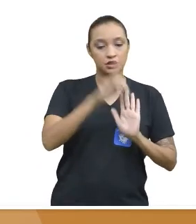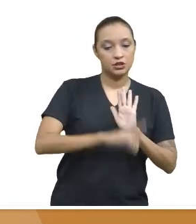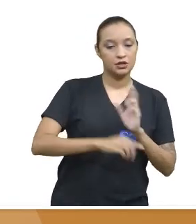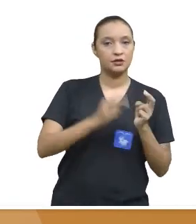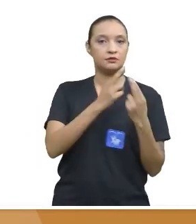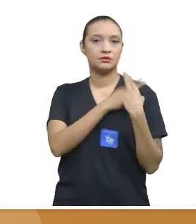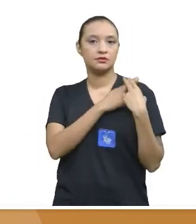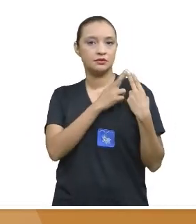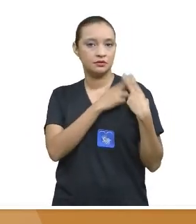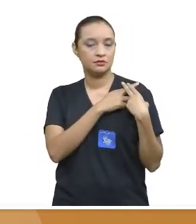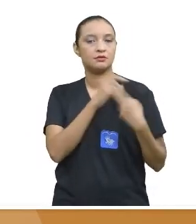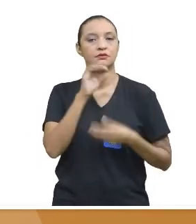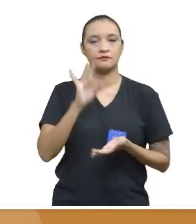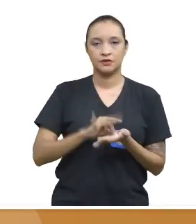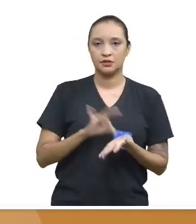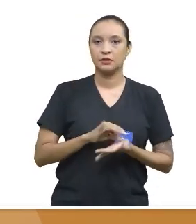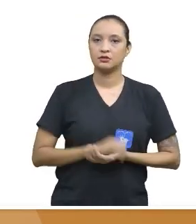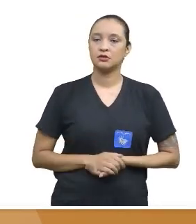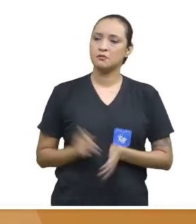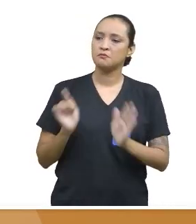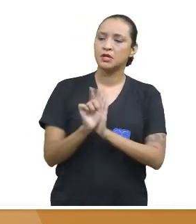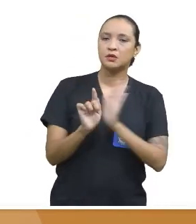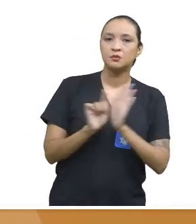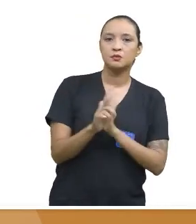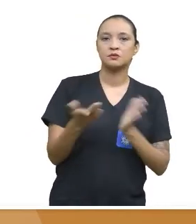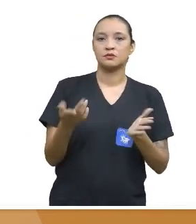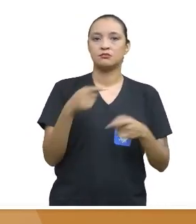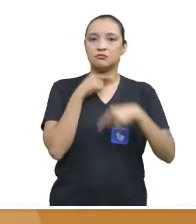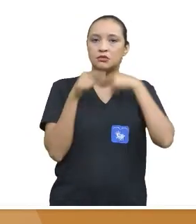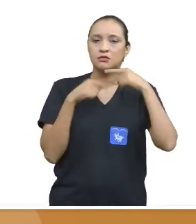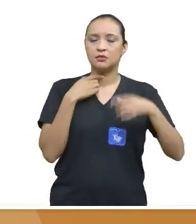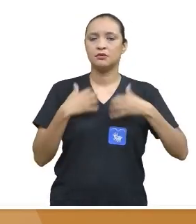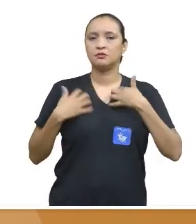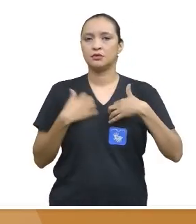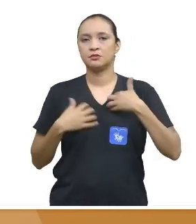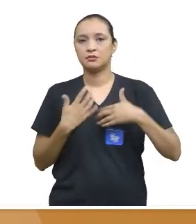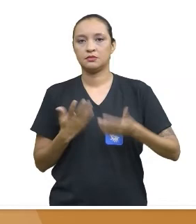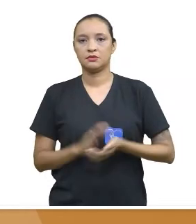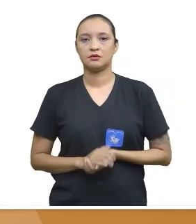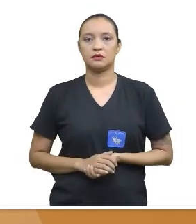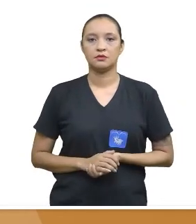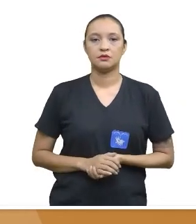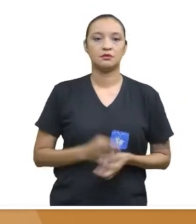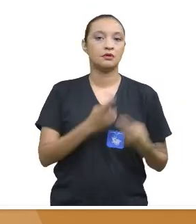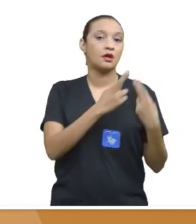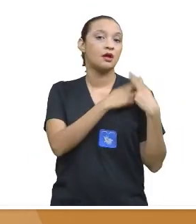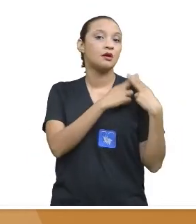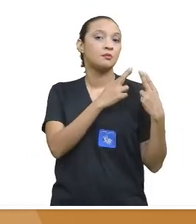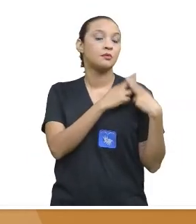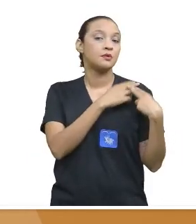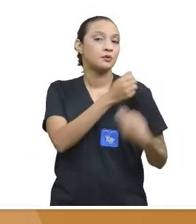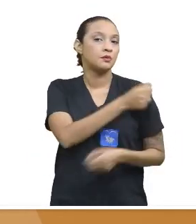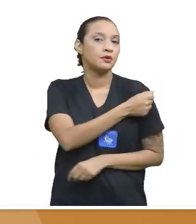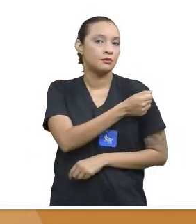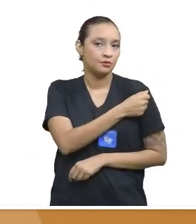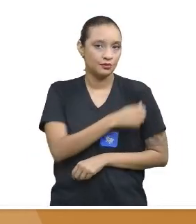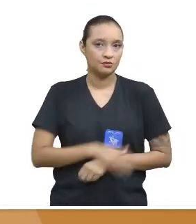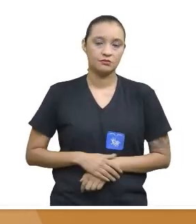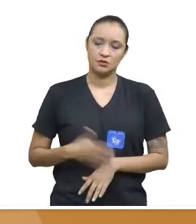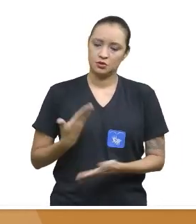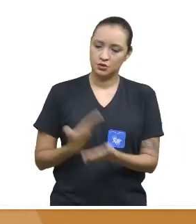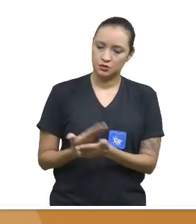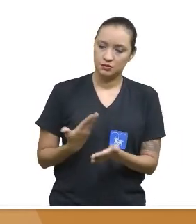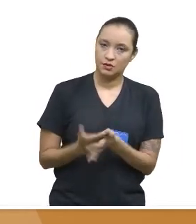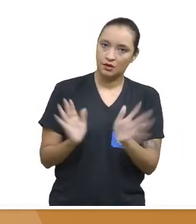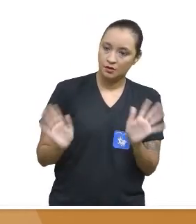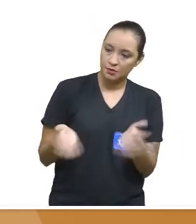Ele exerce, ele questiona. Qual é a função do estudante na cidadania? Estudar para promover uma